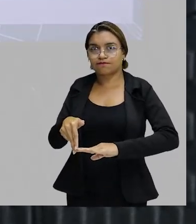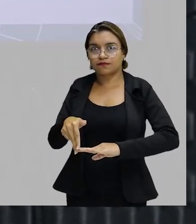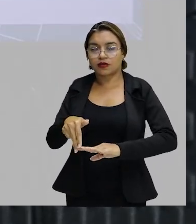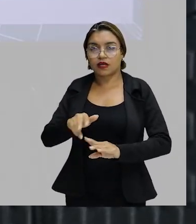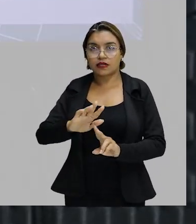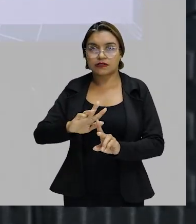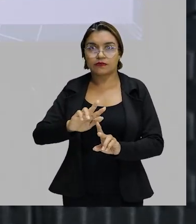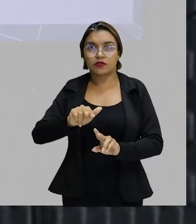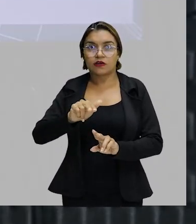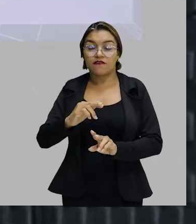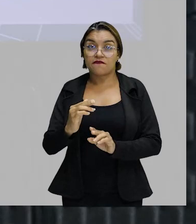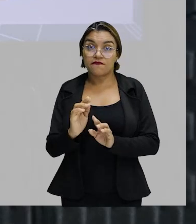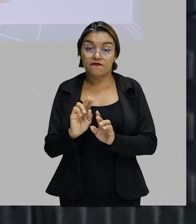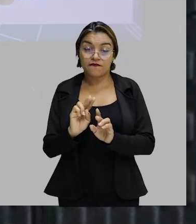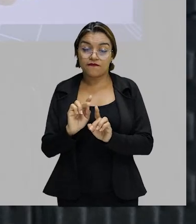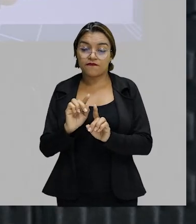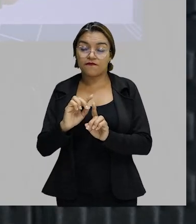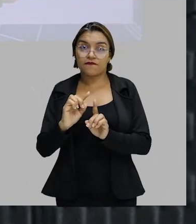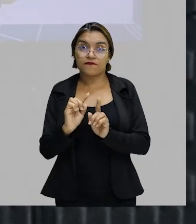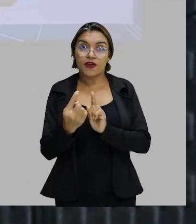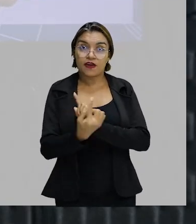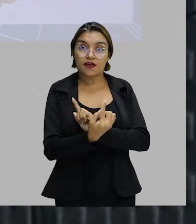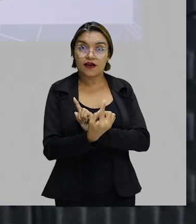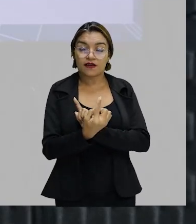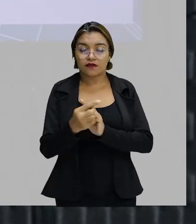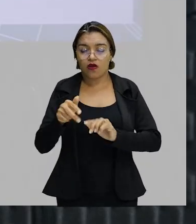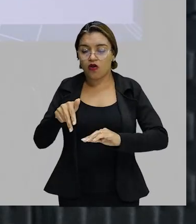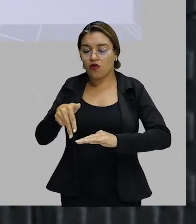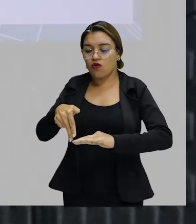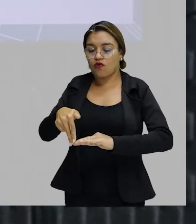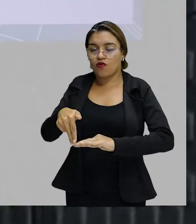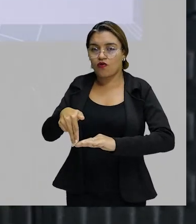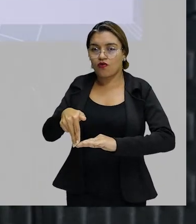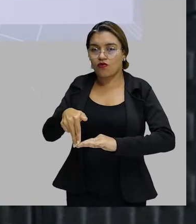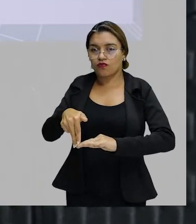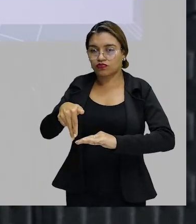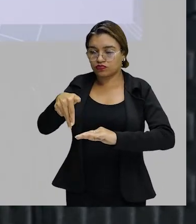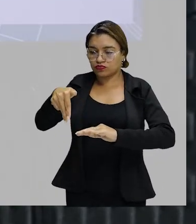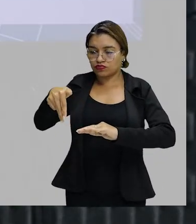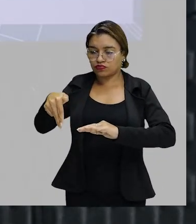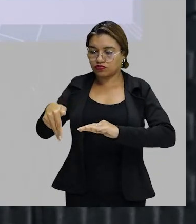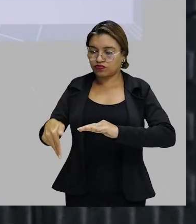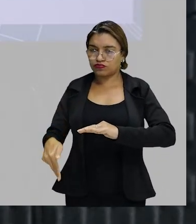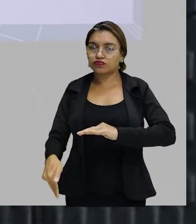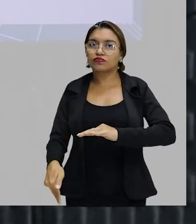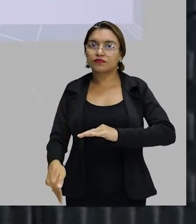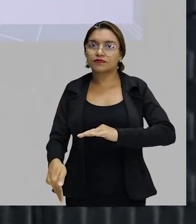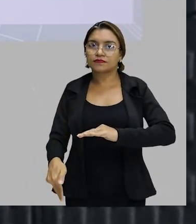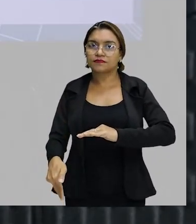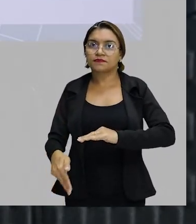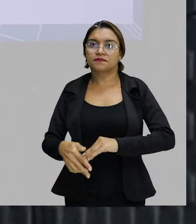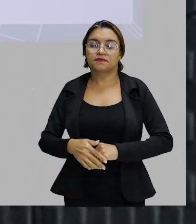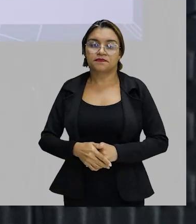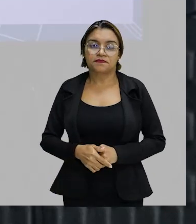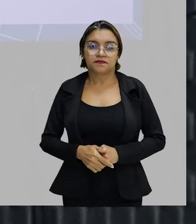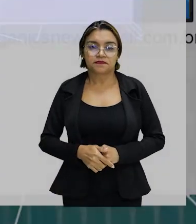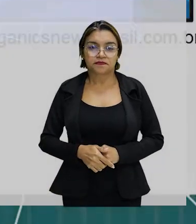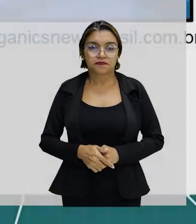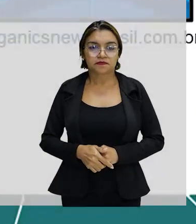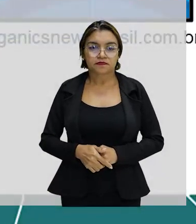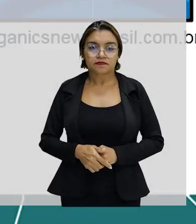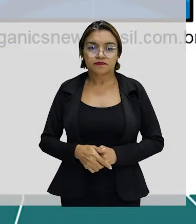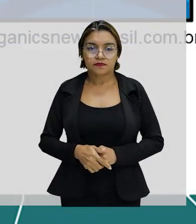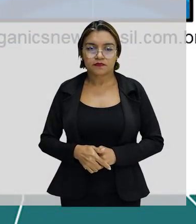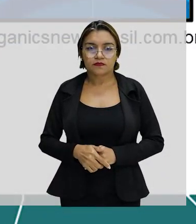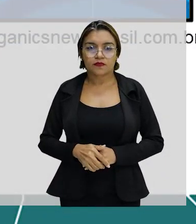costa nessa plataforma tá aqui ó e ele realiza um salto para trás